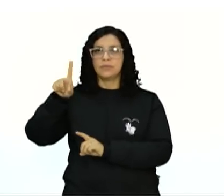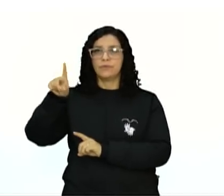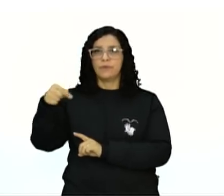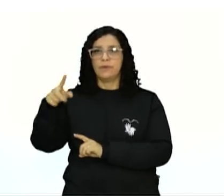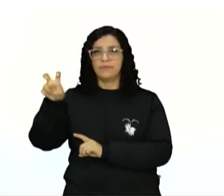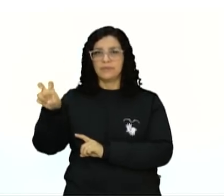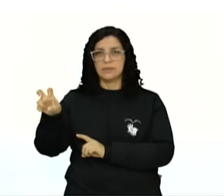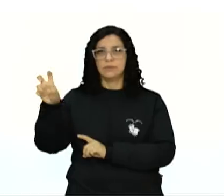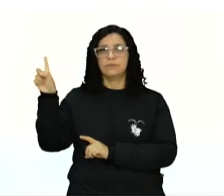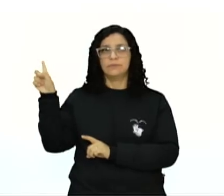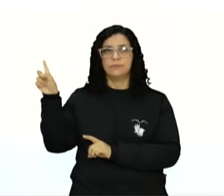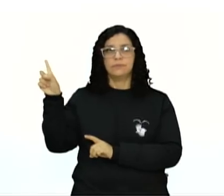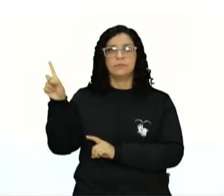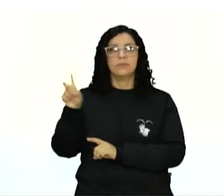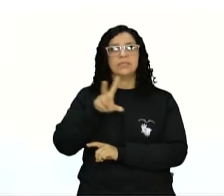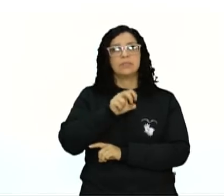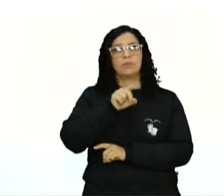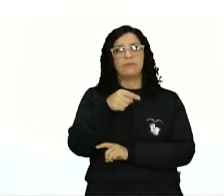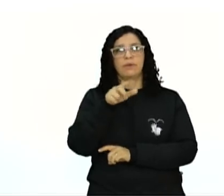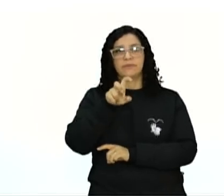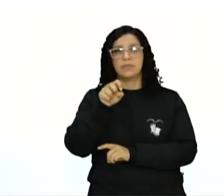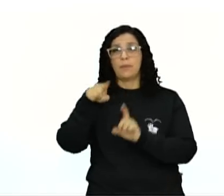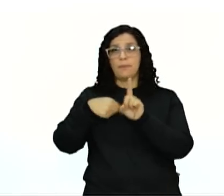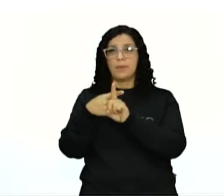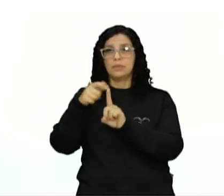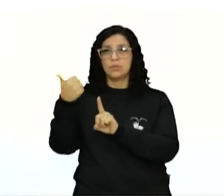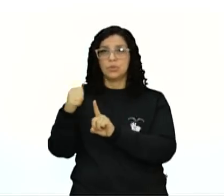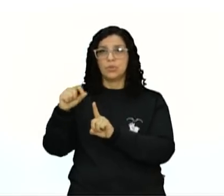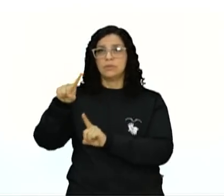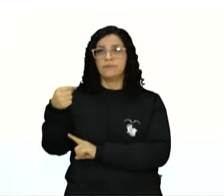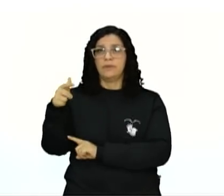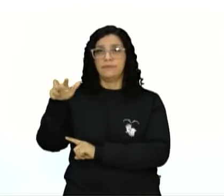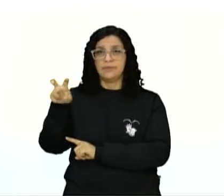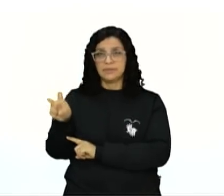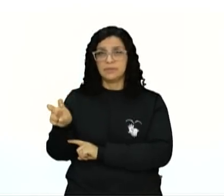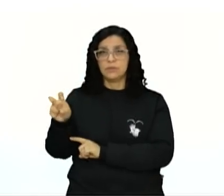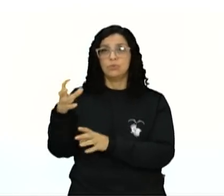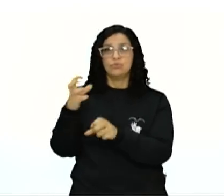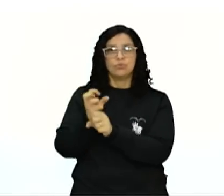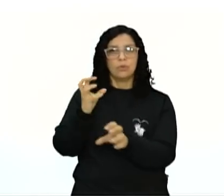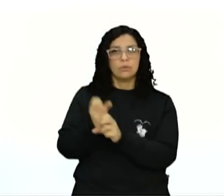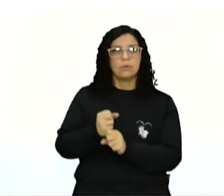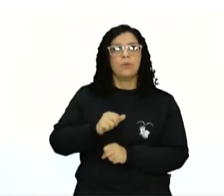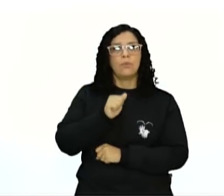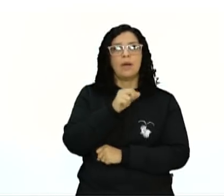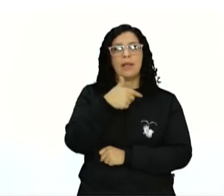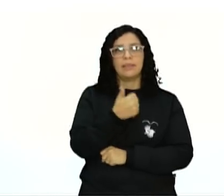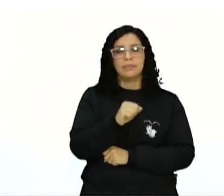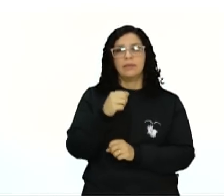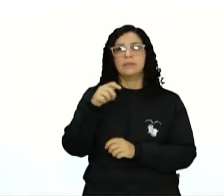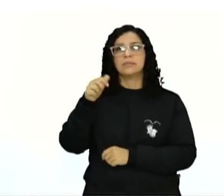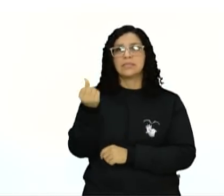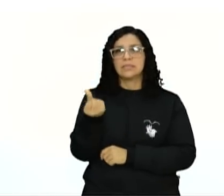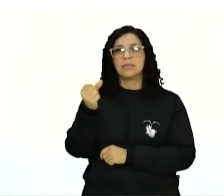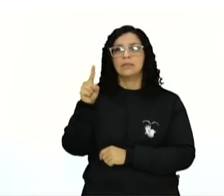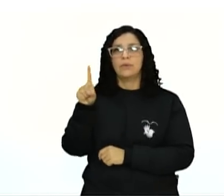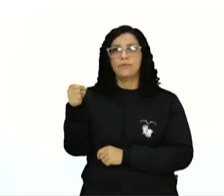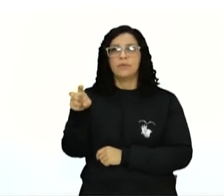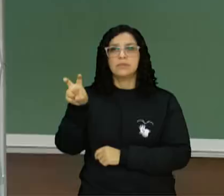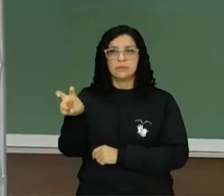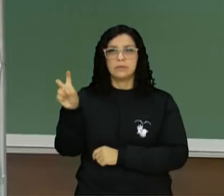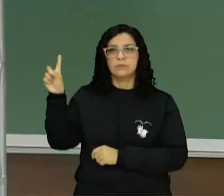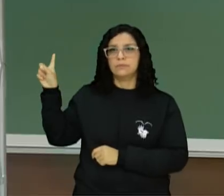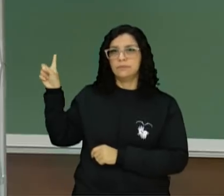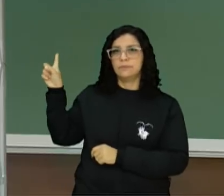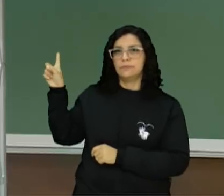razão, 9 vezes 1,25 ficou 11,25, somando com o primeiro termo, me dá que o 10º termo vai